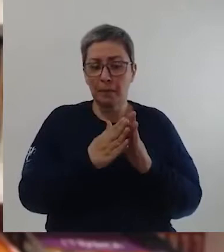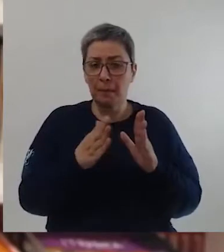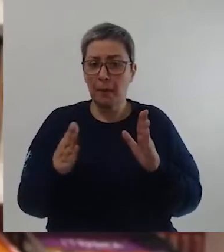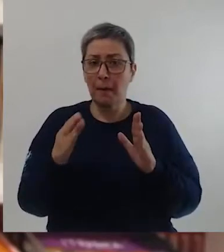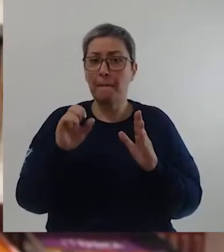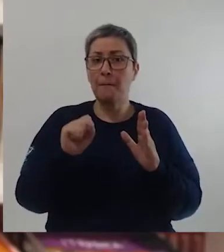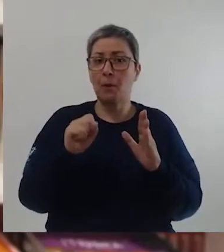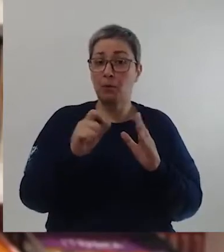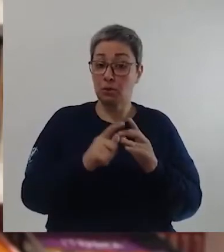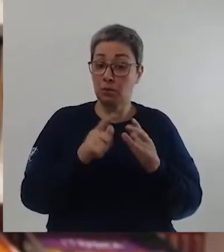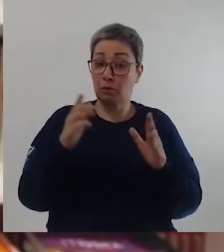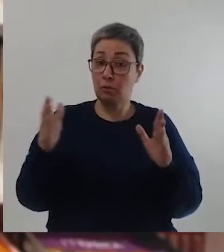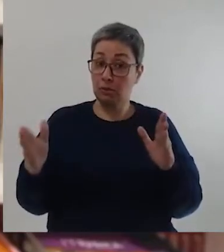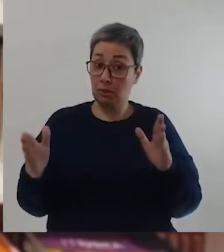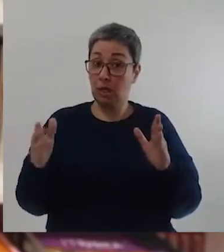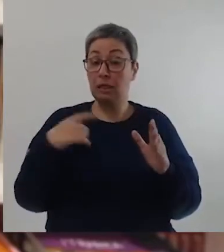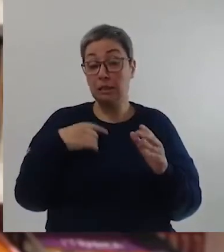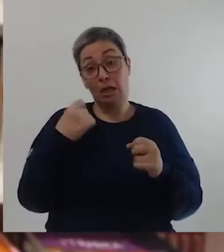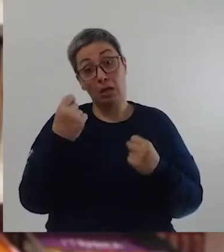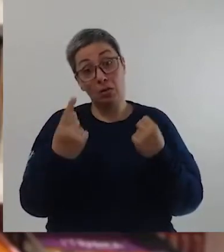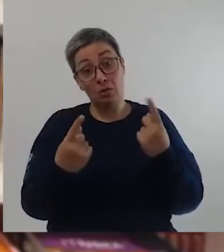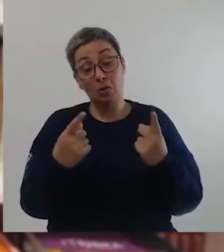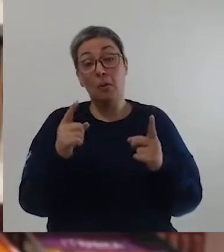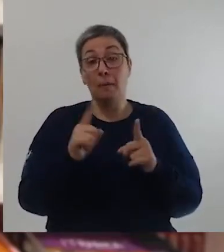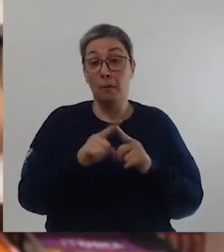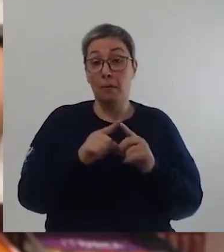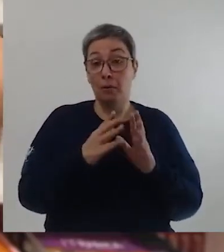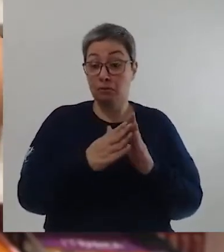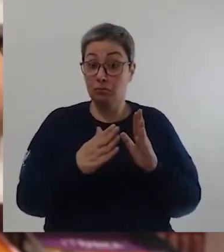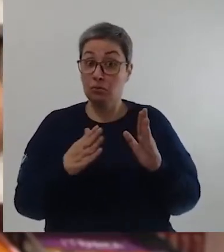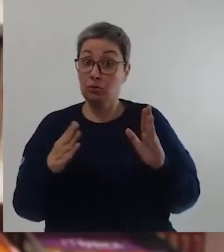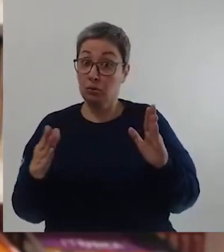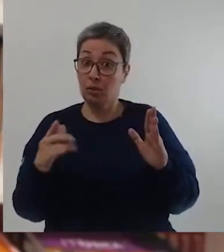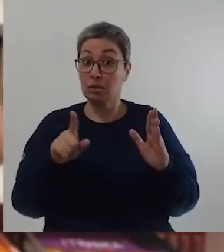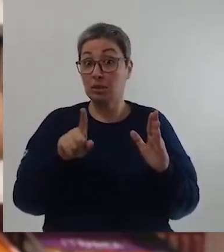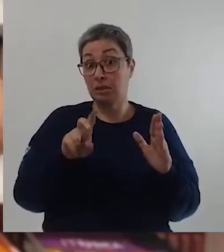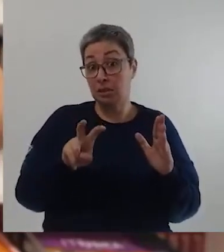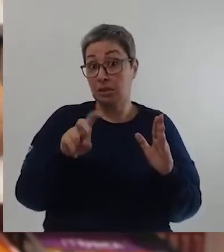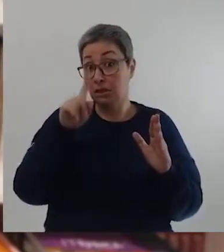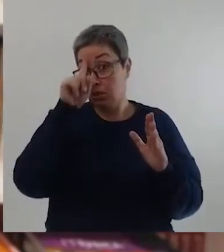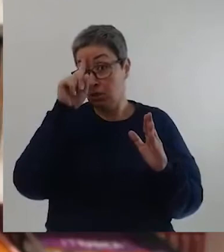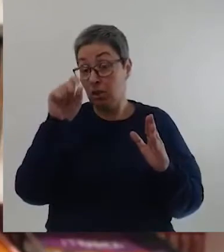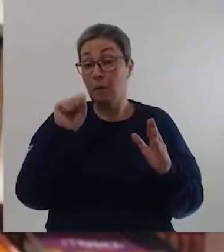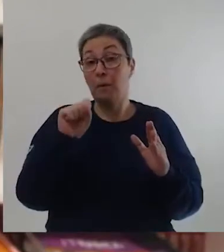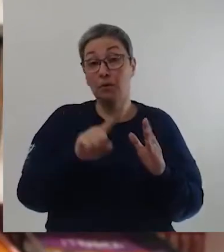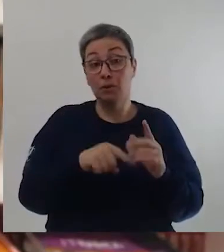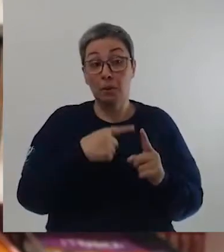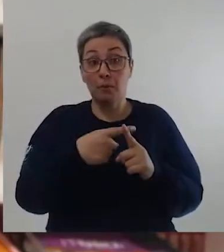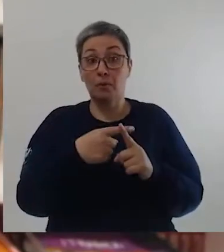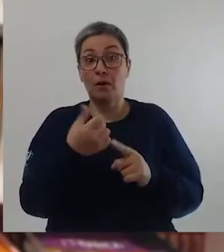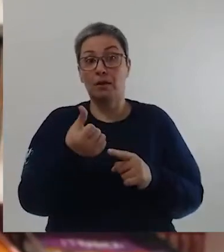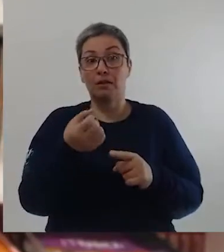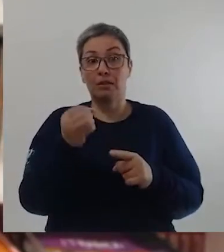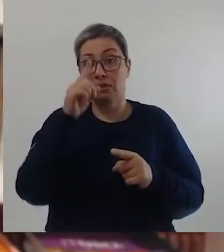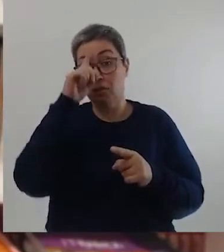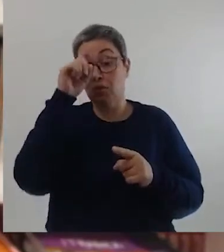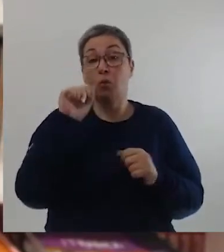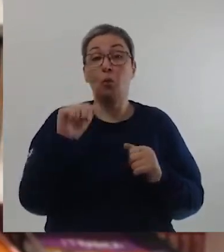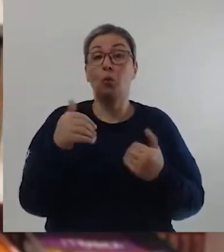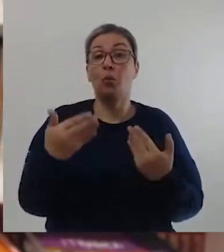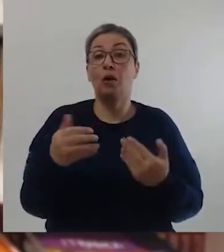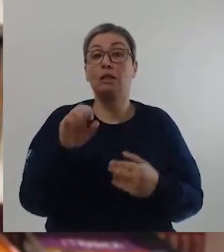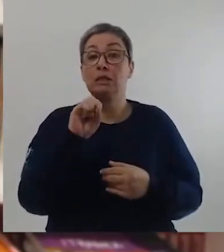o prazo pode ser aumentado tem alguns casos que o prazo de 15 dias e pode para 60 dias por exemplo